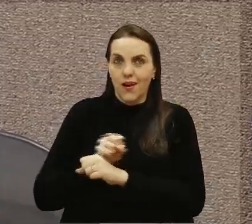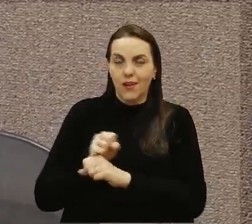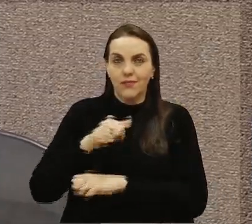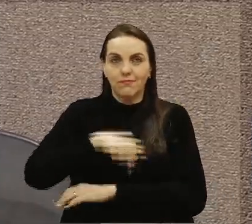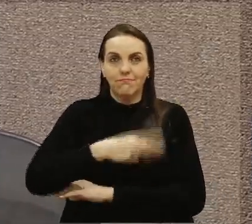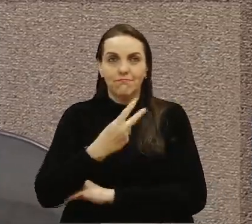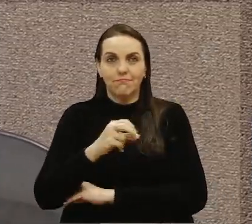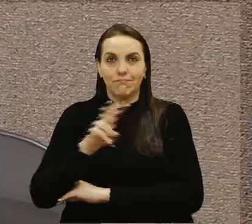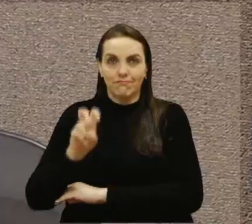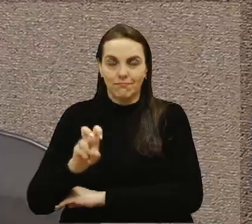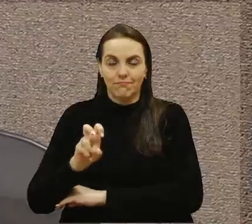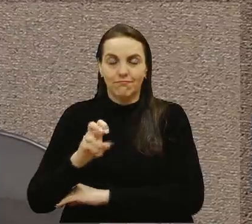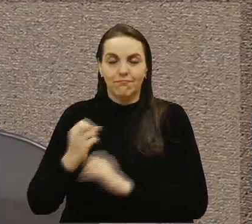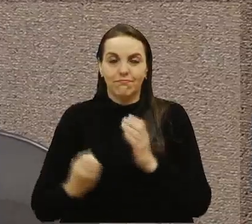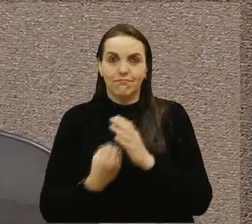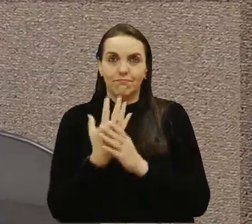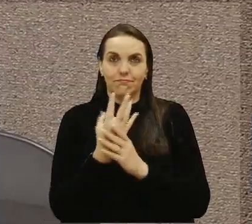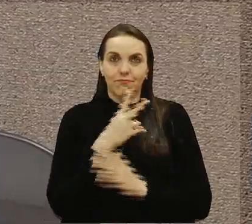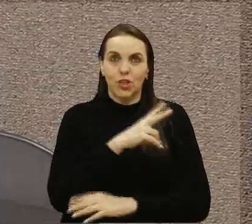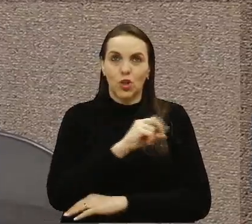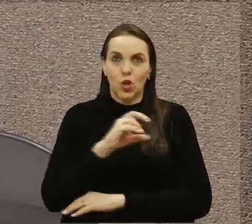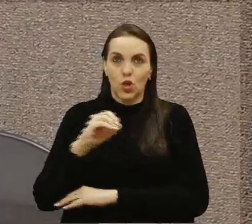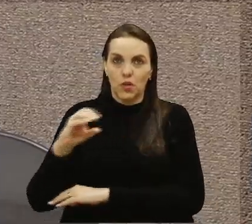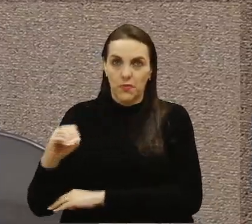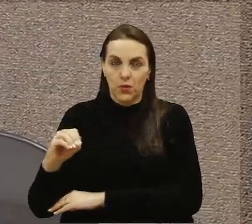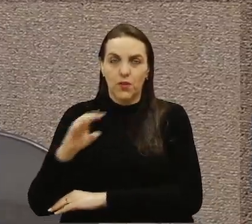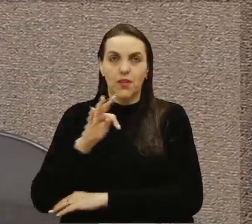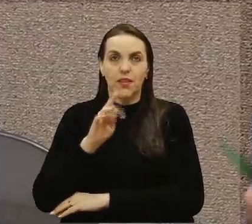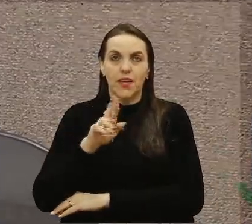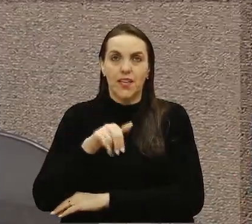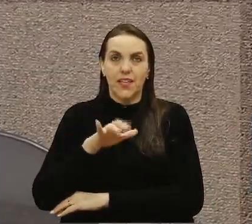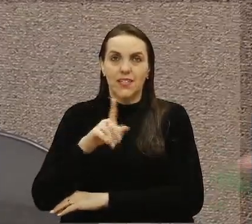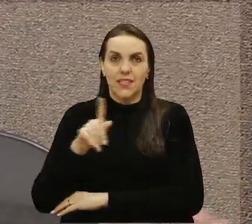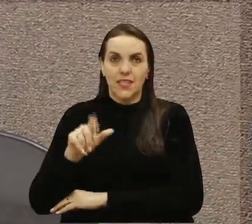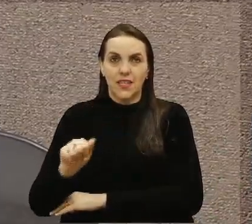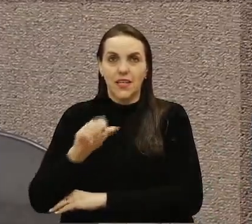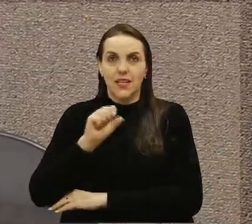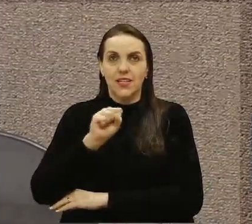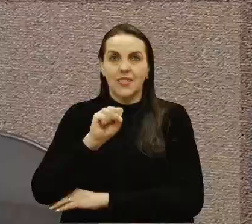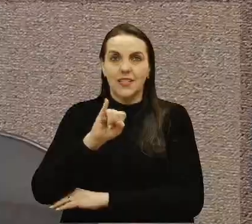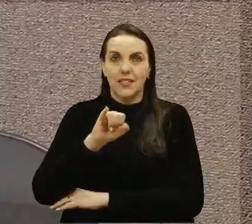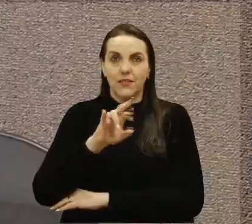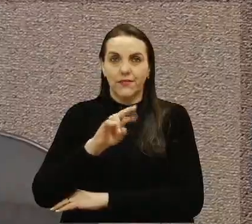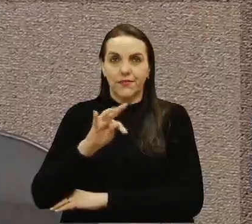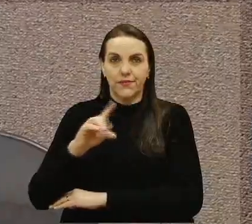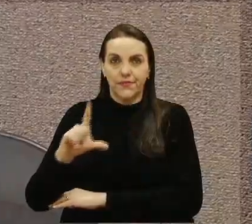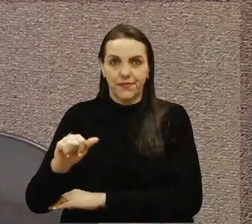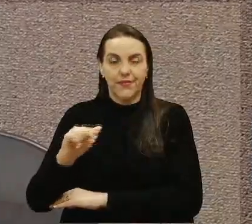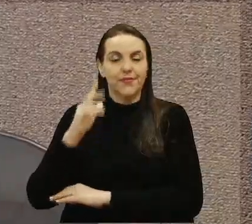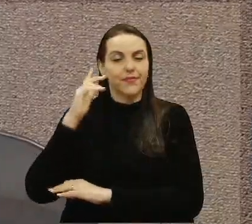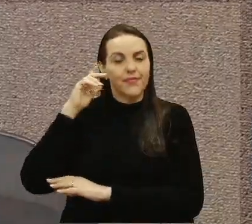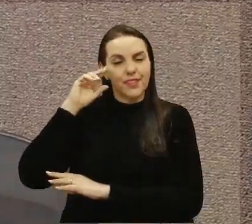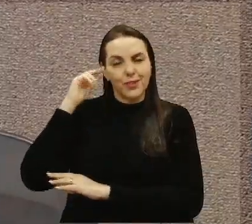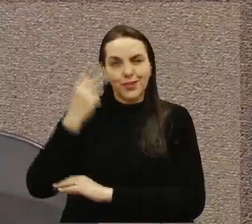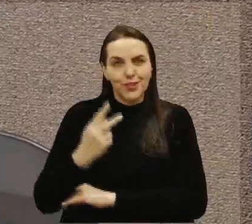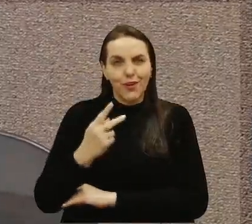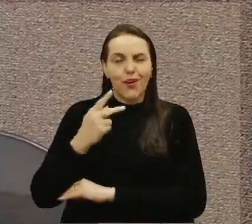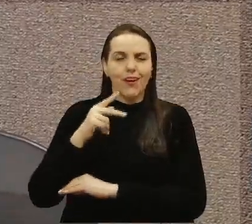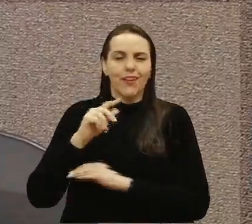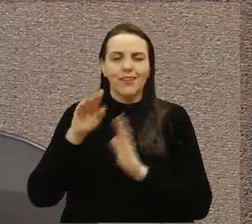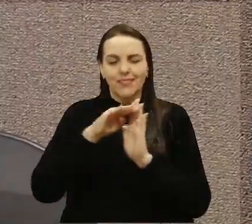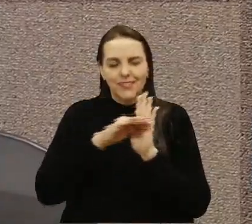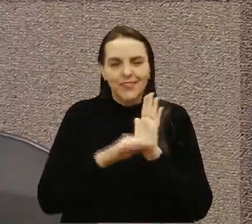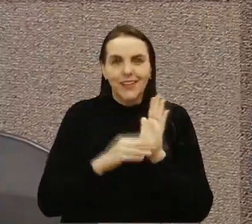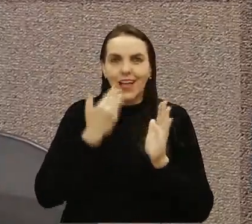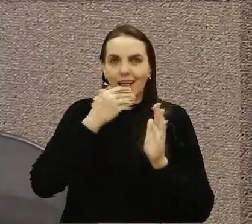em 2000 por Terezinha Giacomelli Sirtoli, como muitas histórias que a gente conhece, a partir de receitas tradicionais da